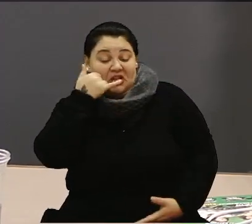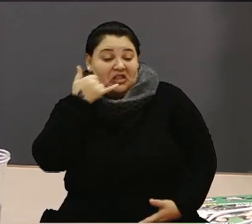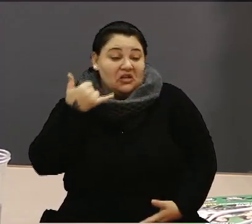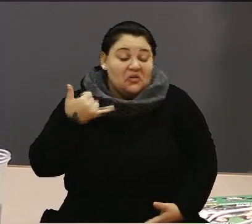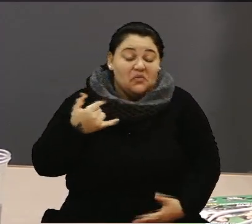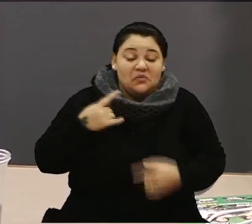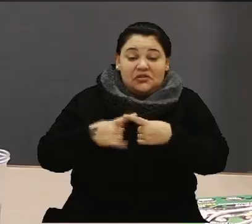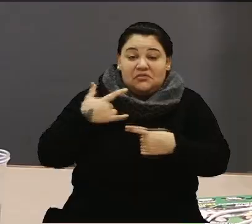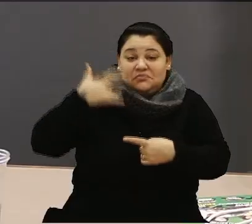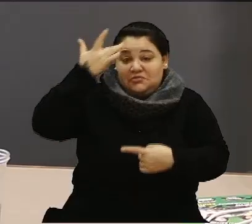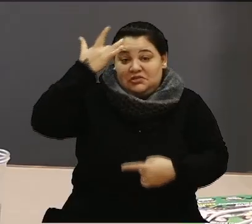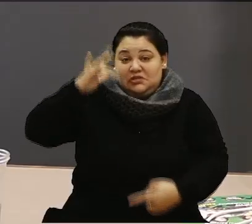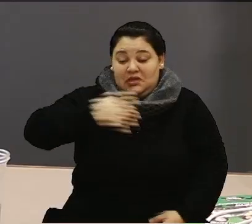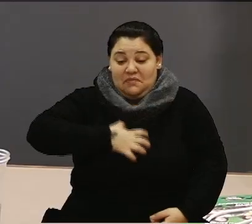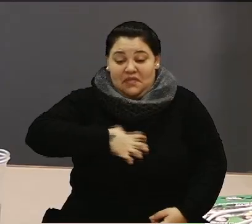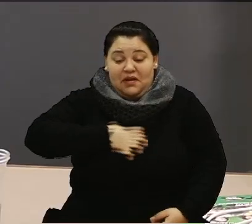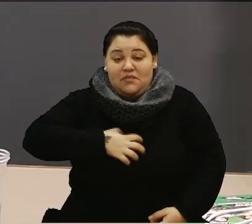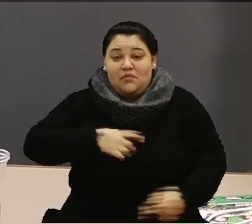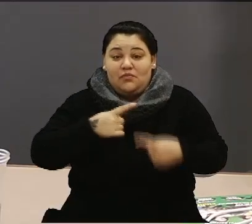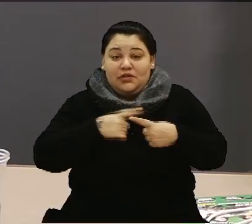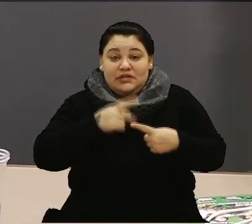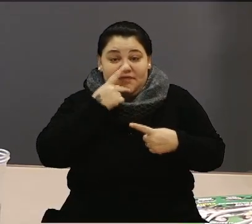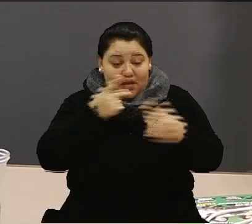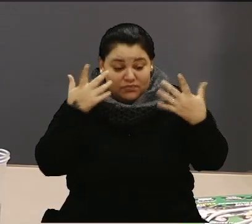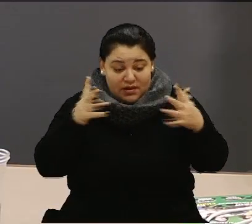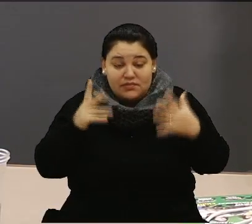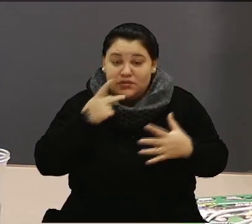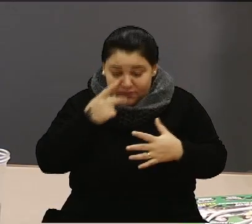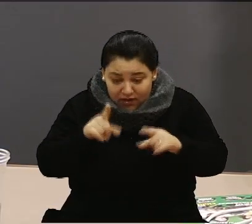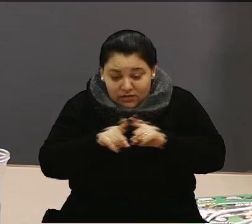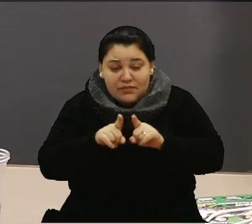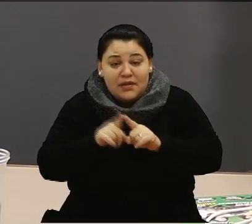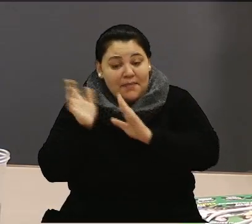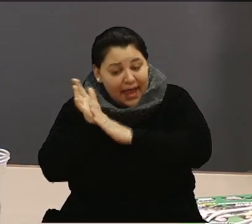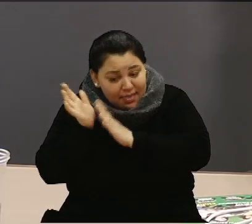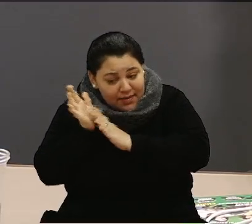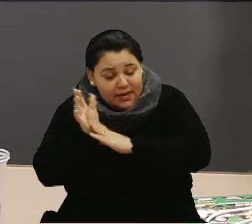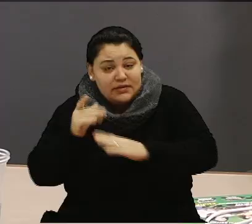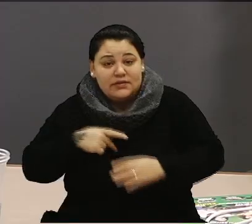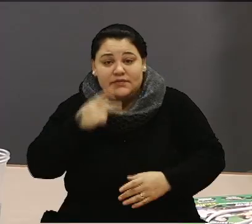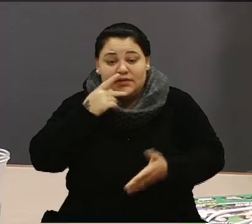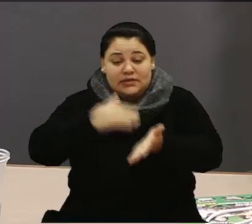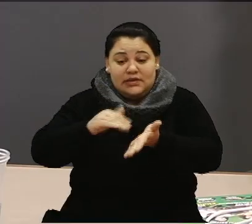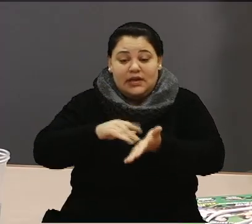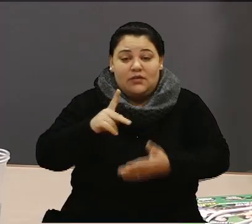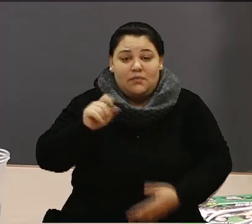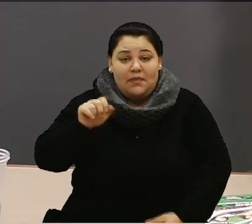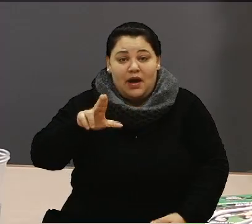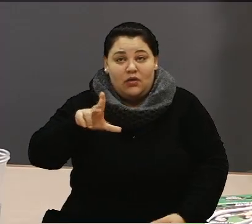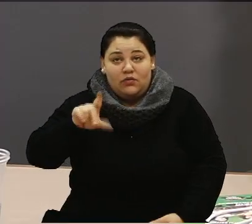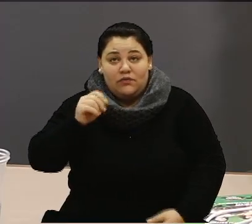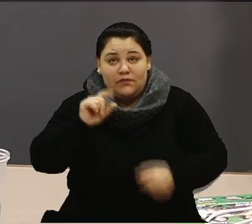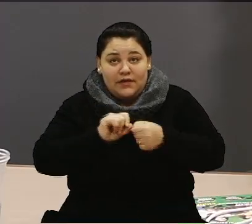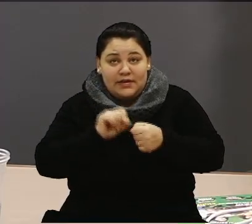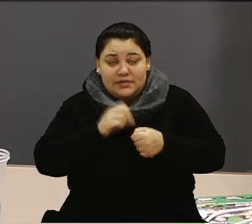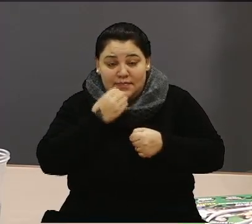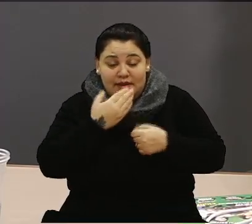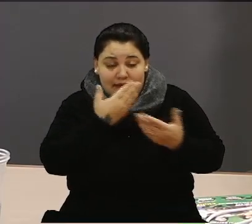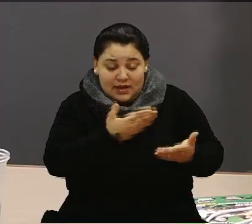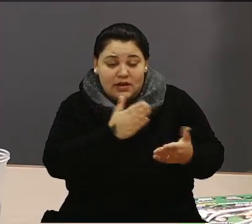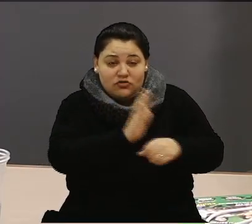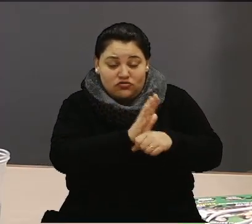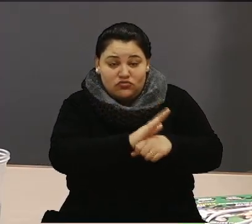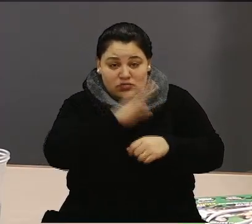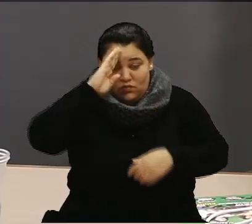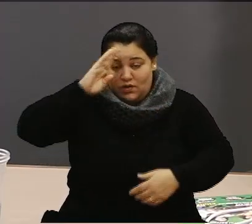falando aqui, mas quando tem que elogiar, eu elogio. E eu acredito que o secretário Paulo faz muito bem, ele dá autonomia para os guardas. Então, isso aqui vai um elogio. Mas eu acredito que eles